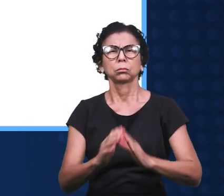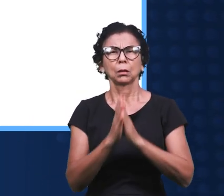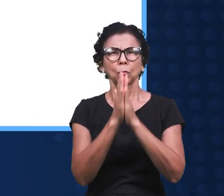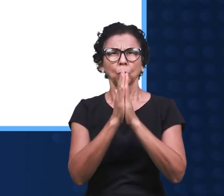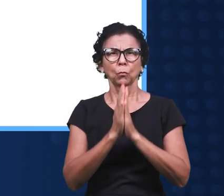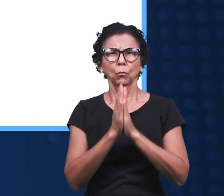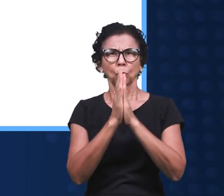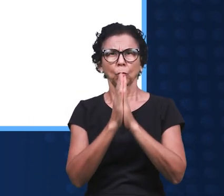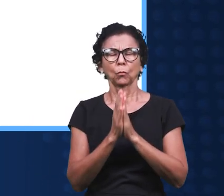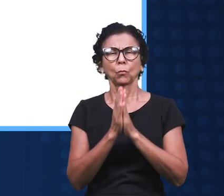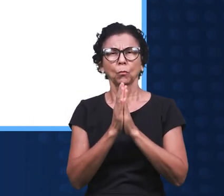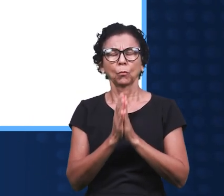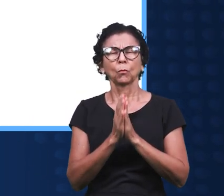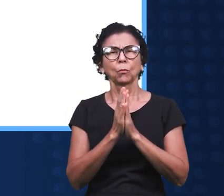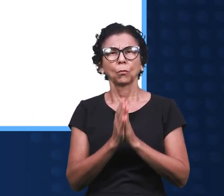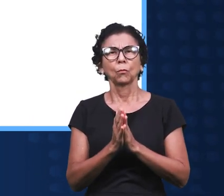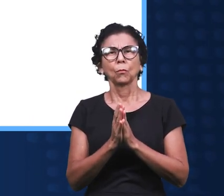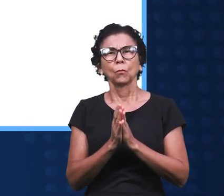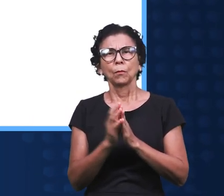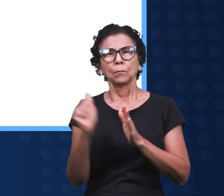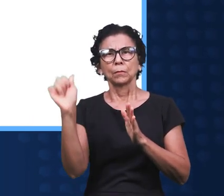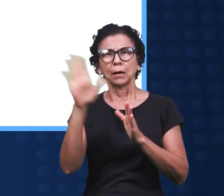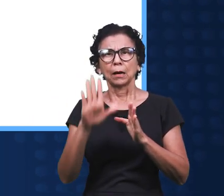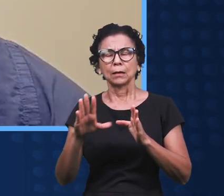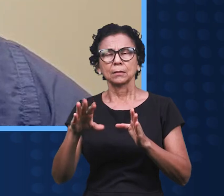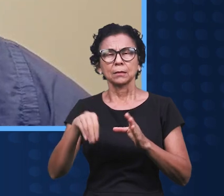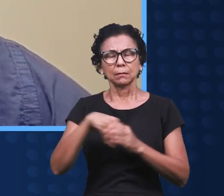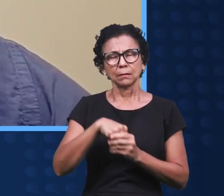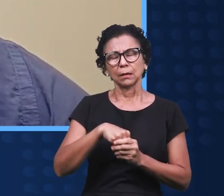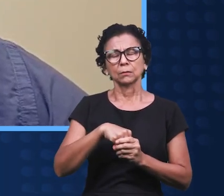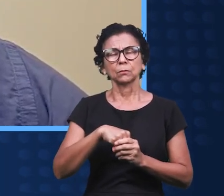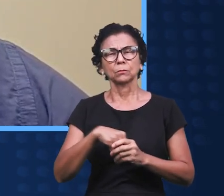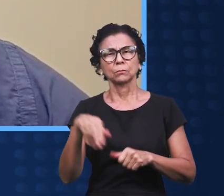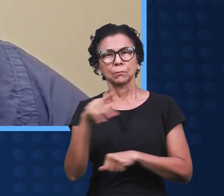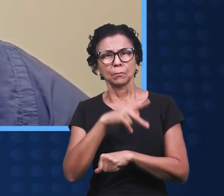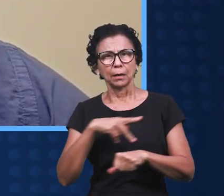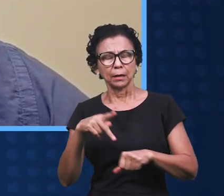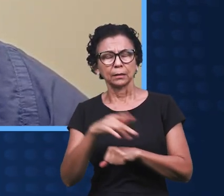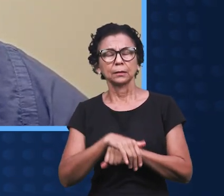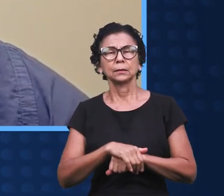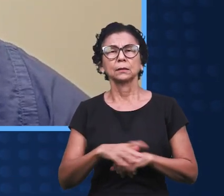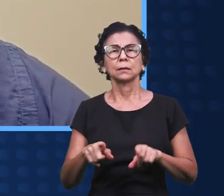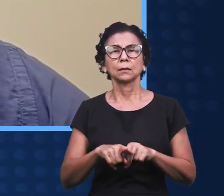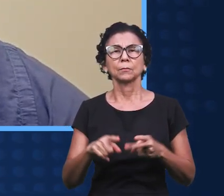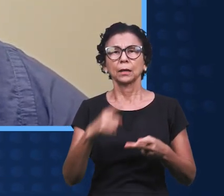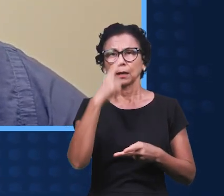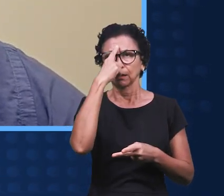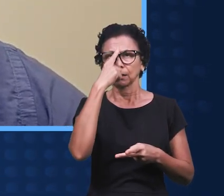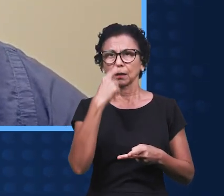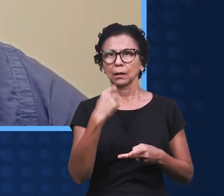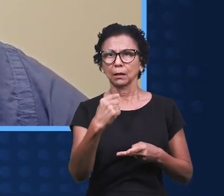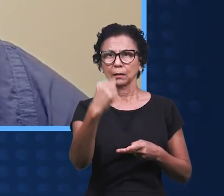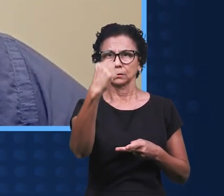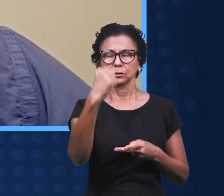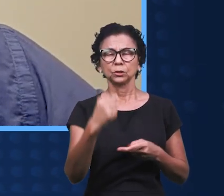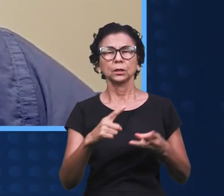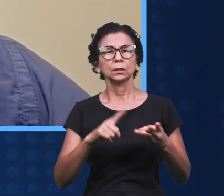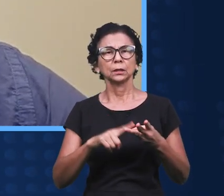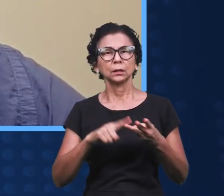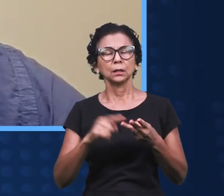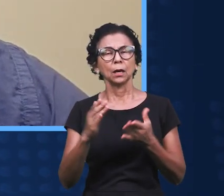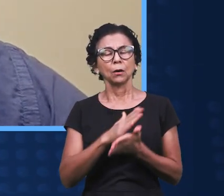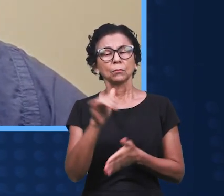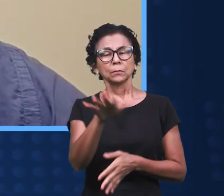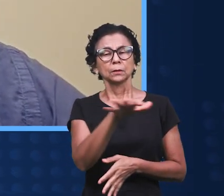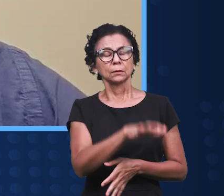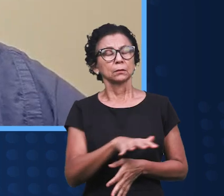Ásia, um forte tremor de terra que foi sentido também na Tailândia e em algumas regiões da China. É